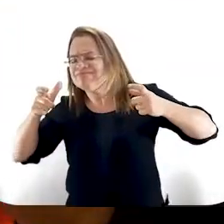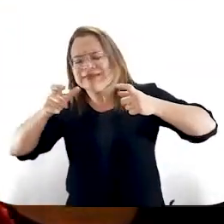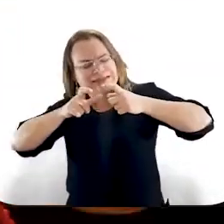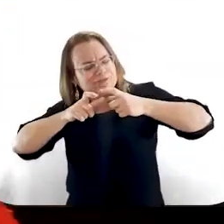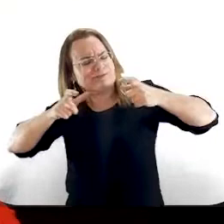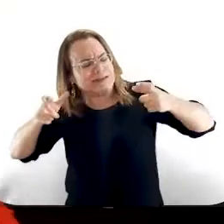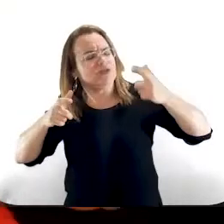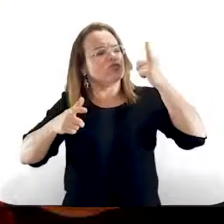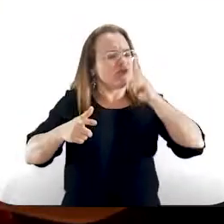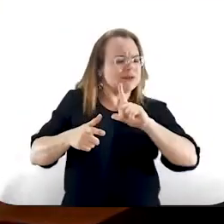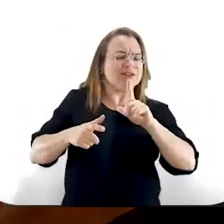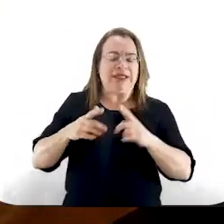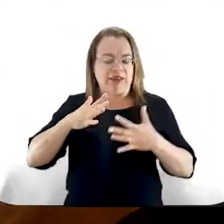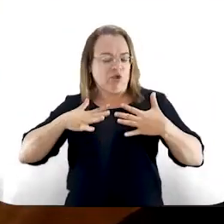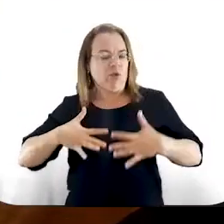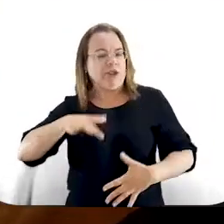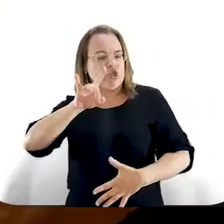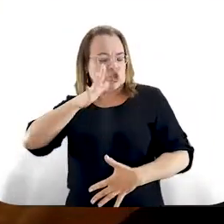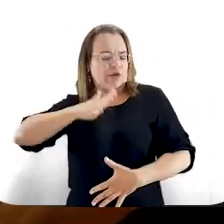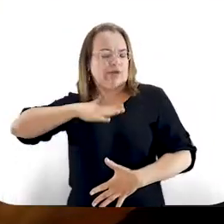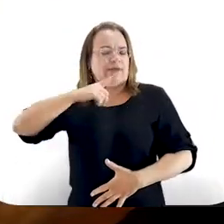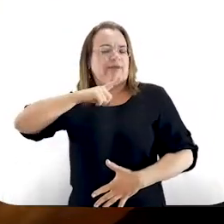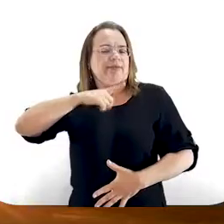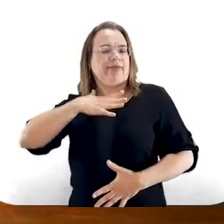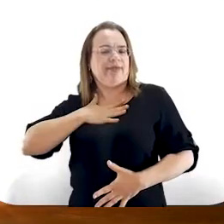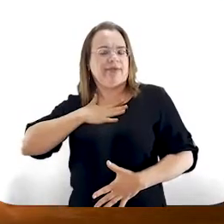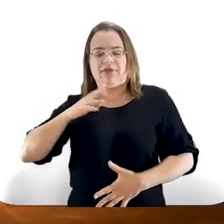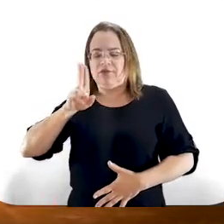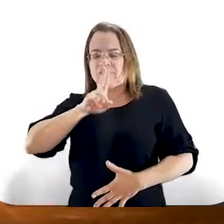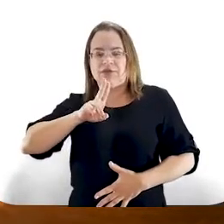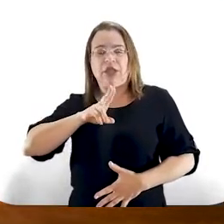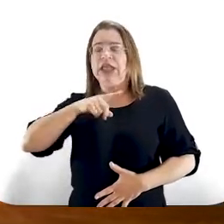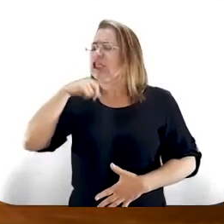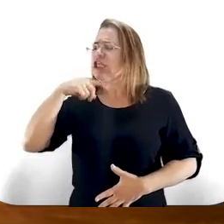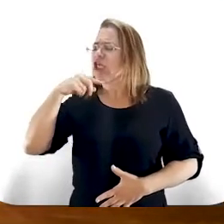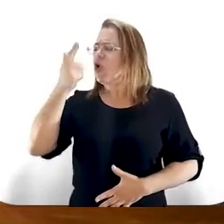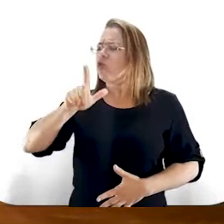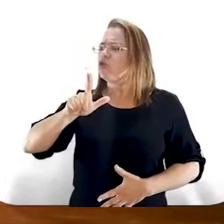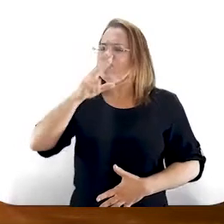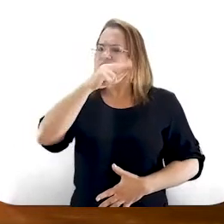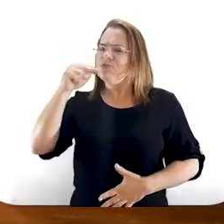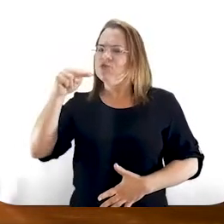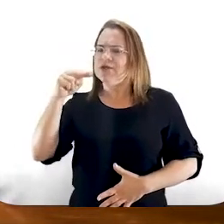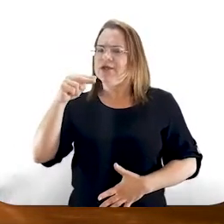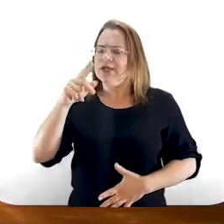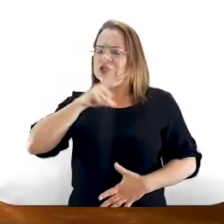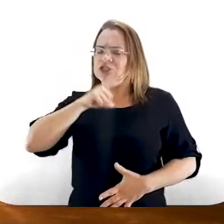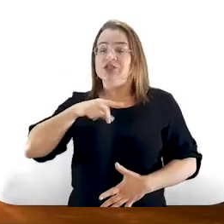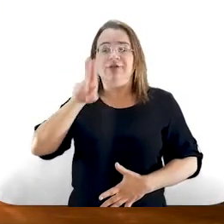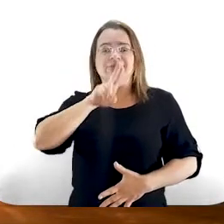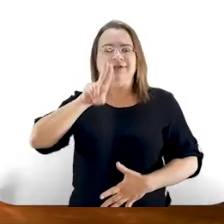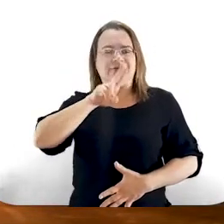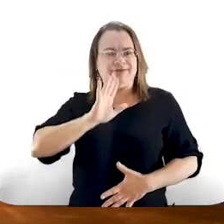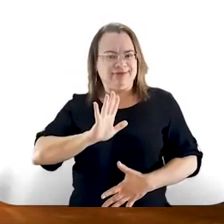conseguir aquela roupa que só ele, o rei, iria usar, que nenhum outro jamais havia usado na face da